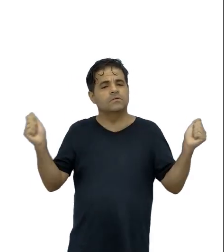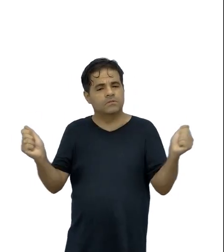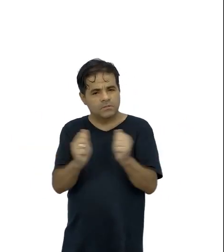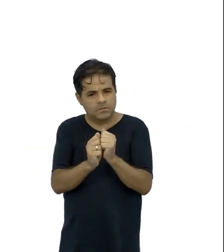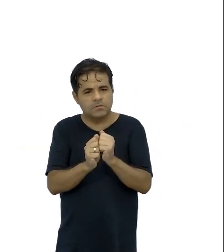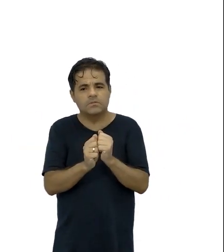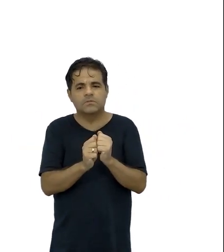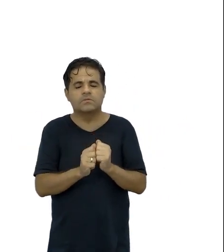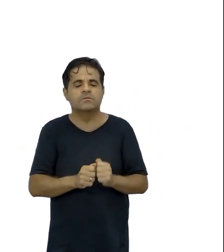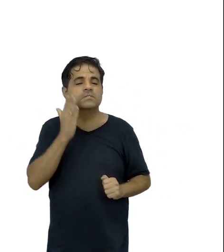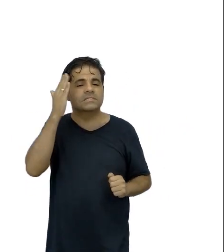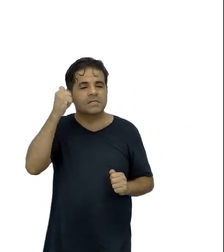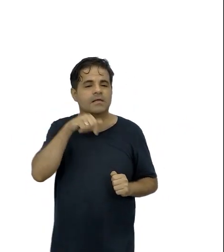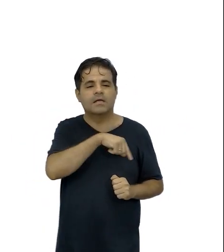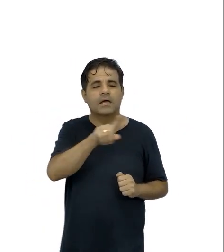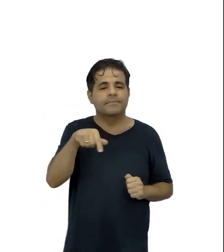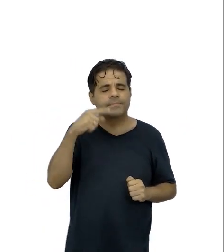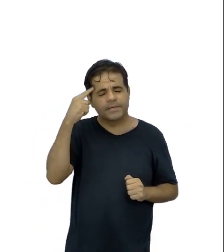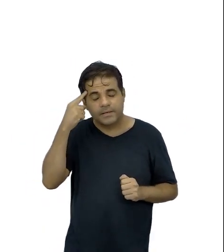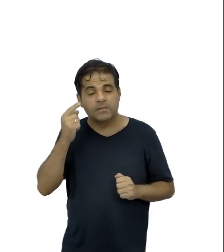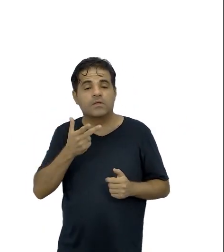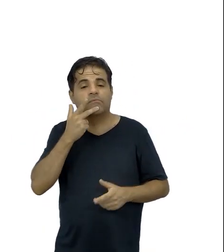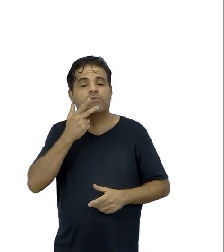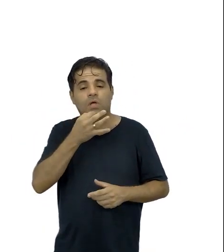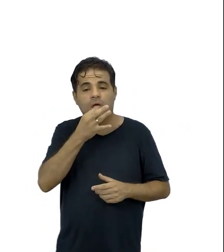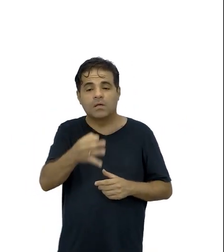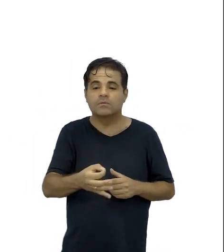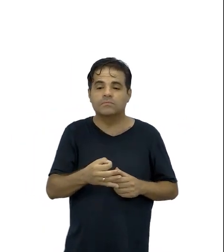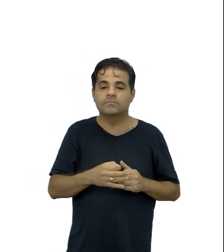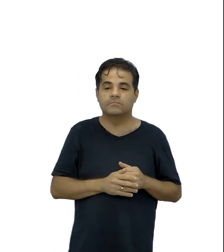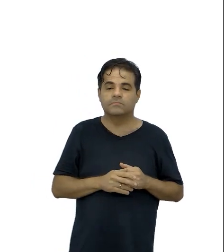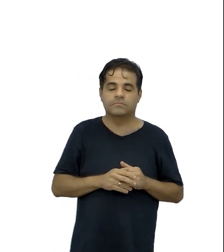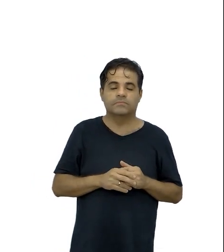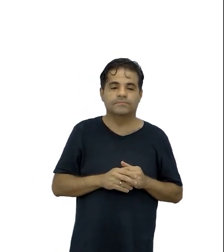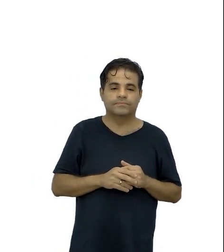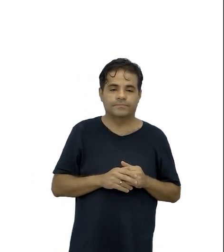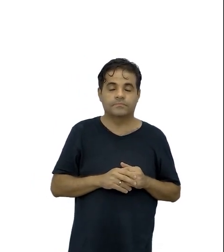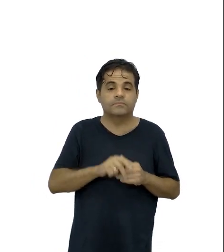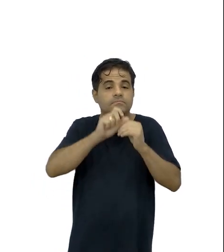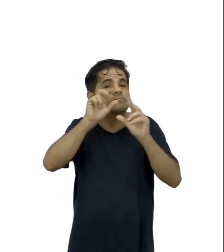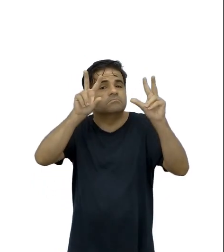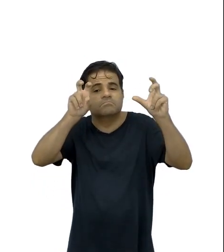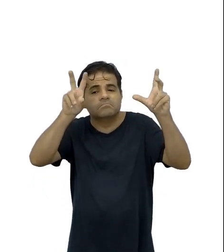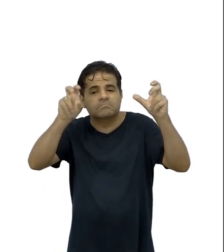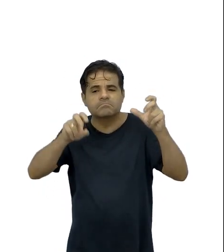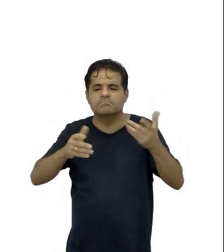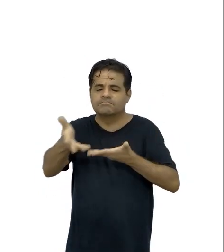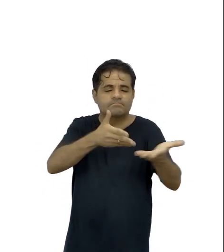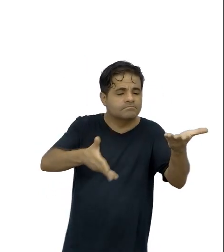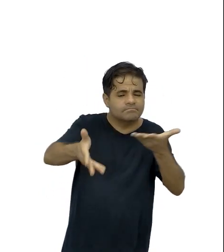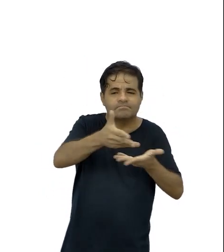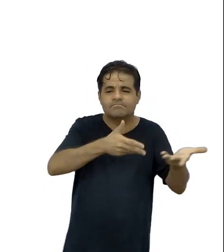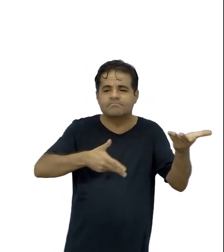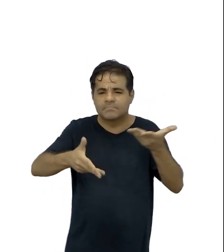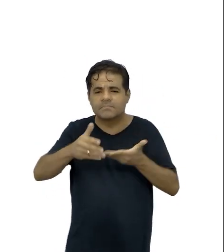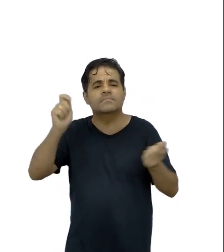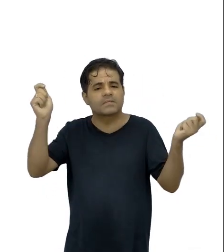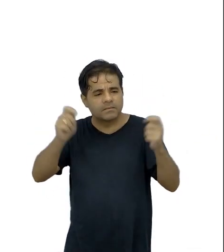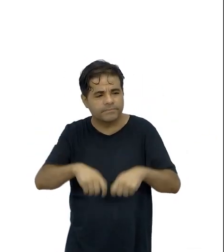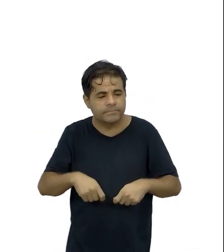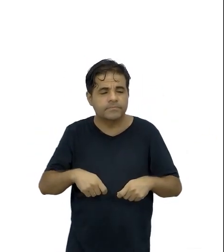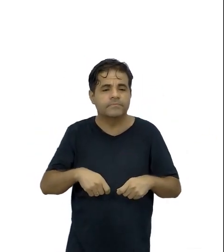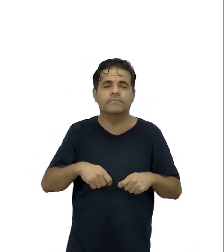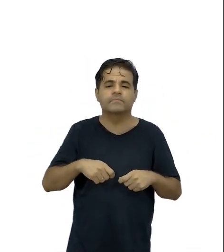conjunto de saberes. Então, segundo Solé ainda, né, sobre a interatividade, eles são capazes